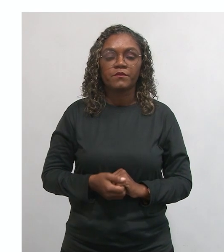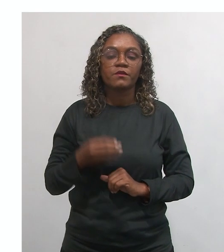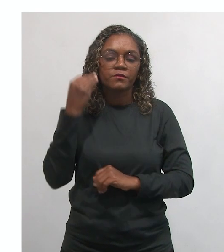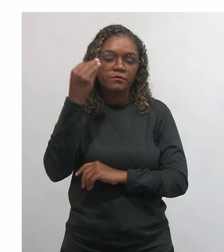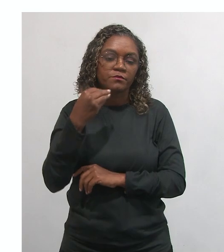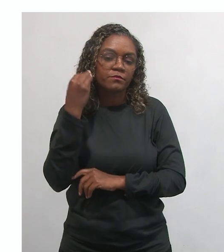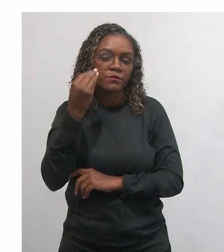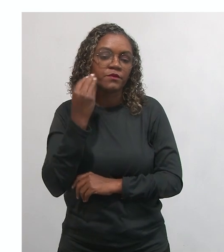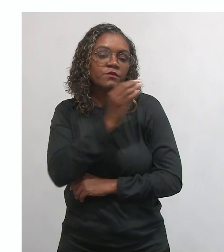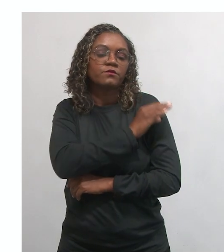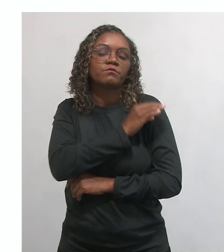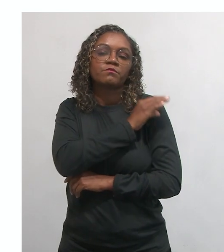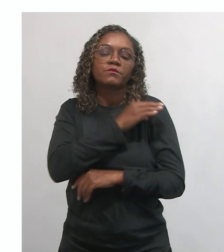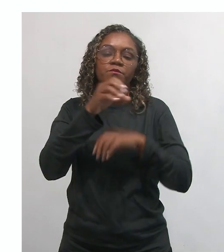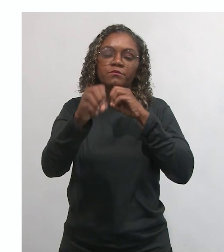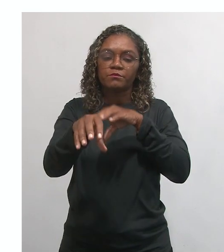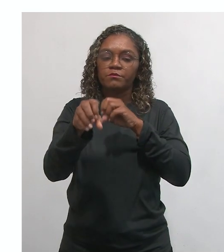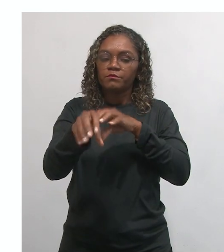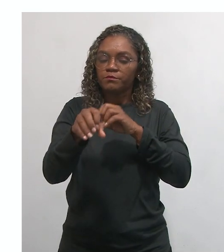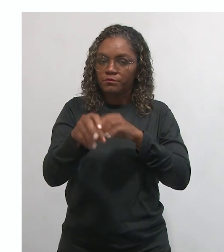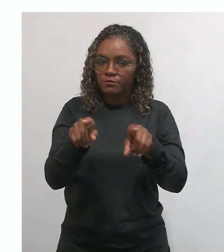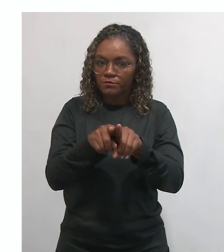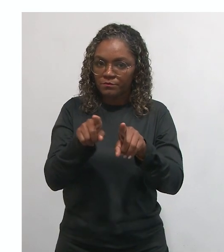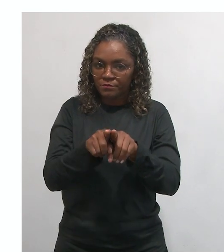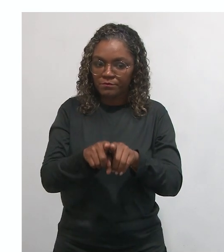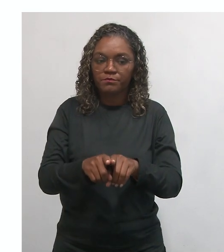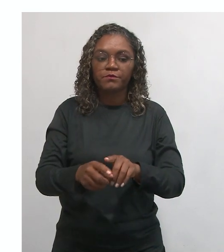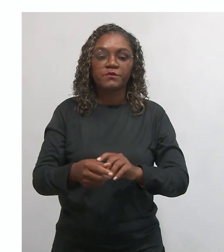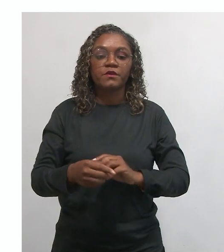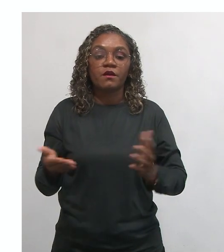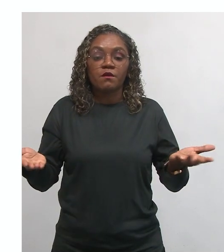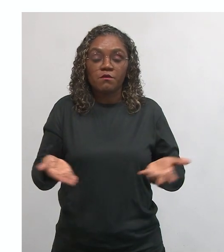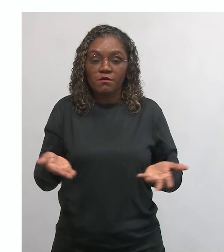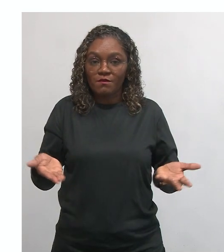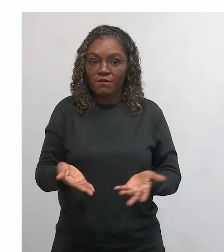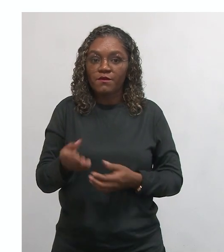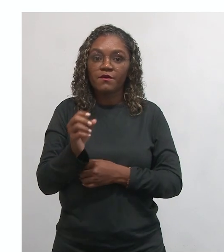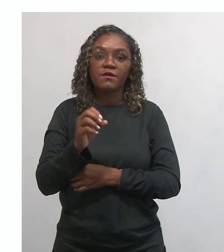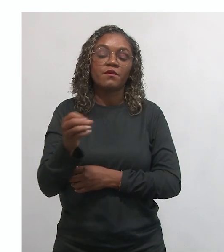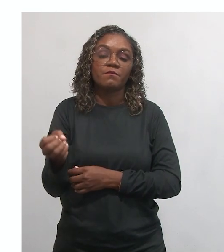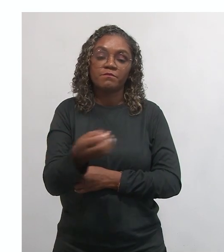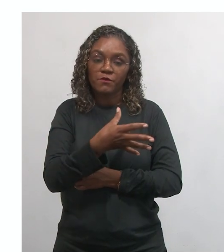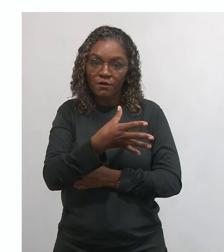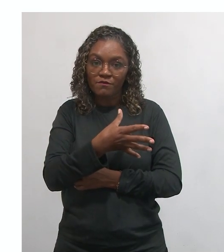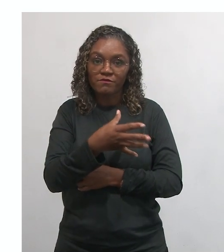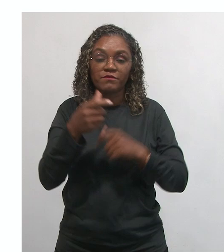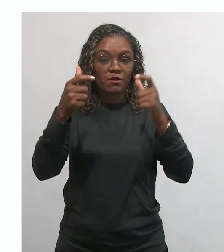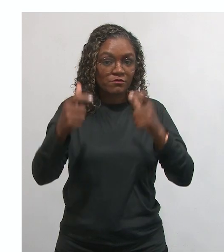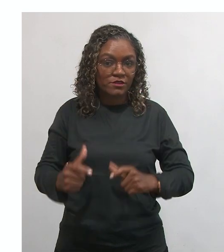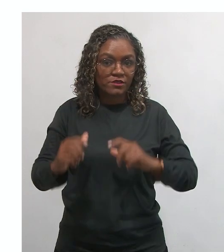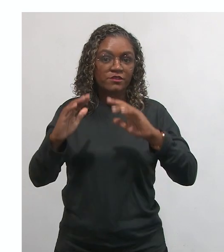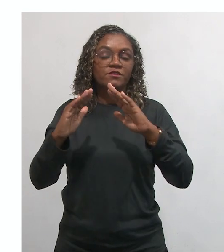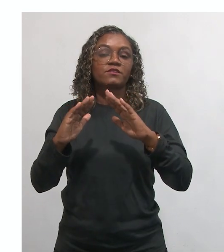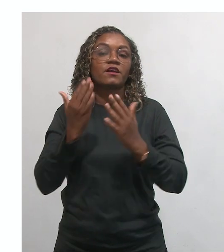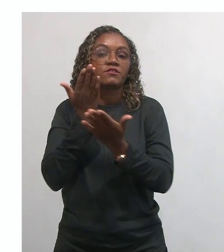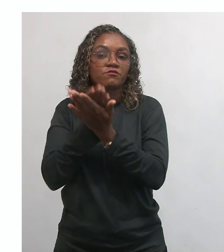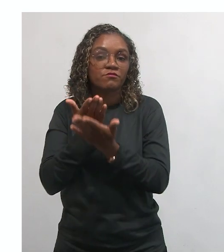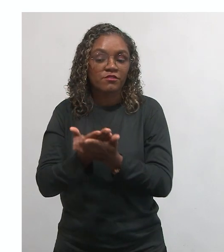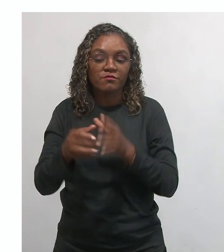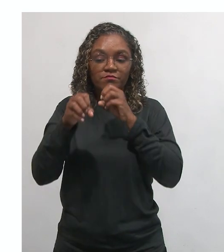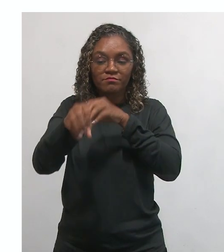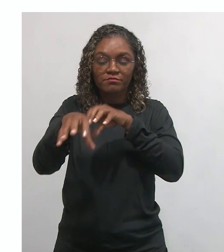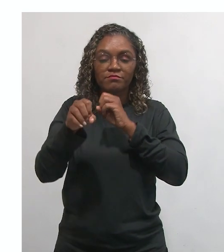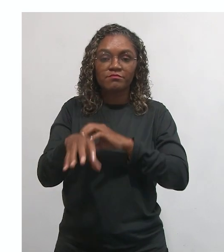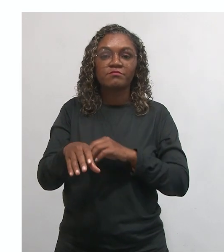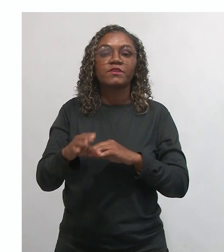tenho experiência como coordenadora de ensino e atualmente atuo como professora na Faculdade Católica